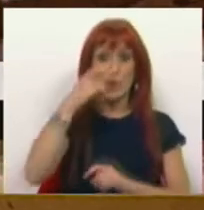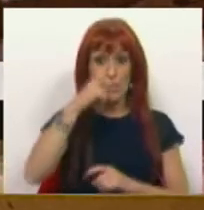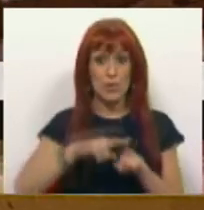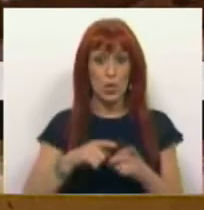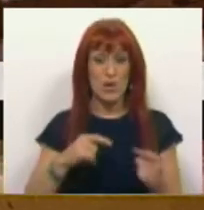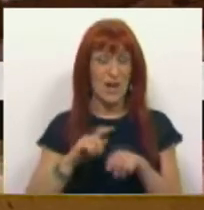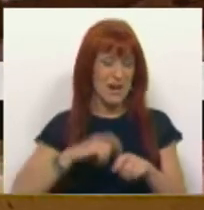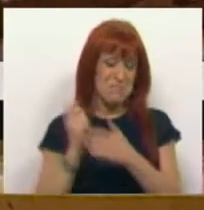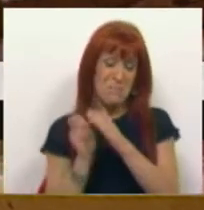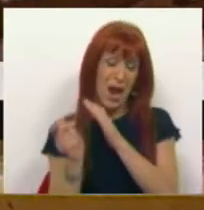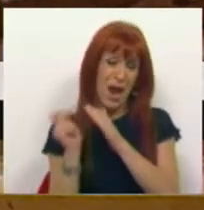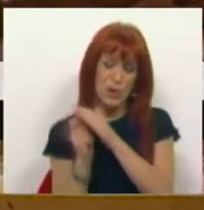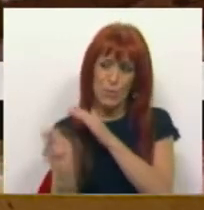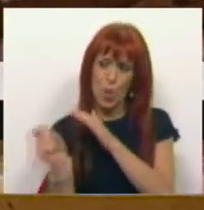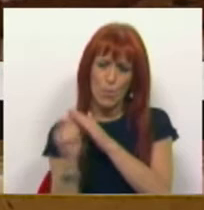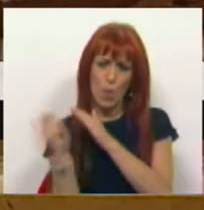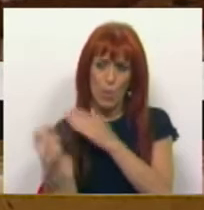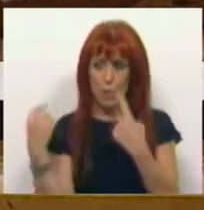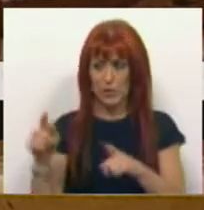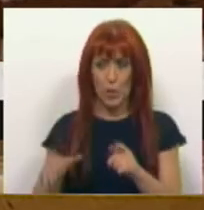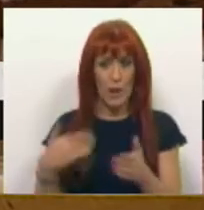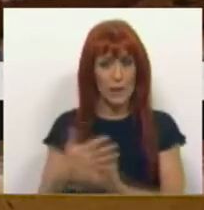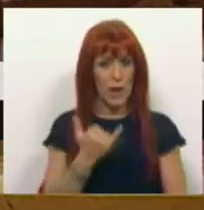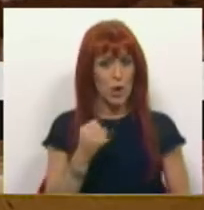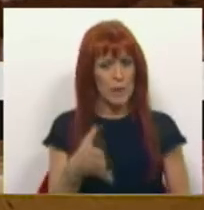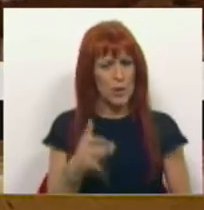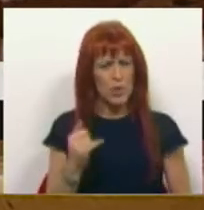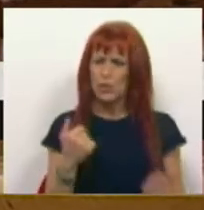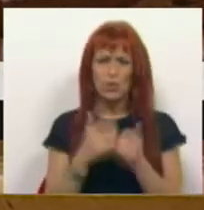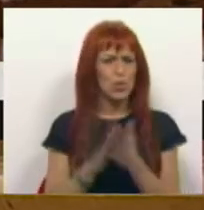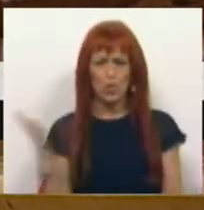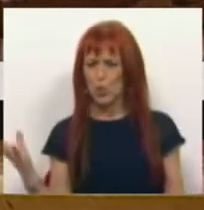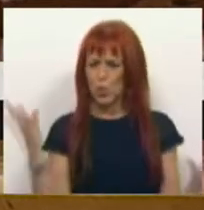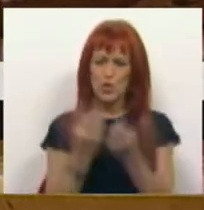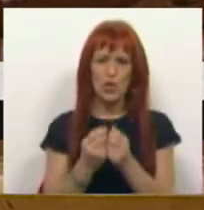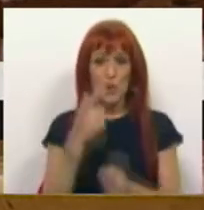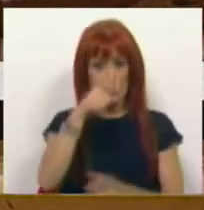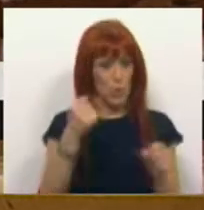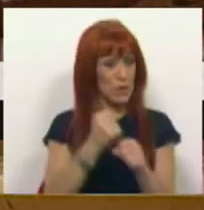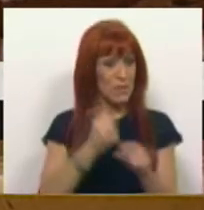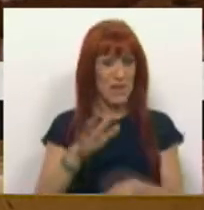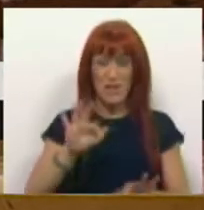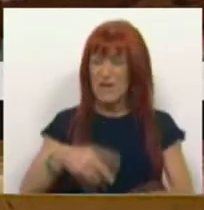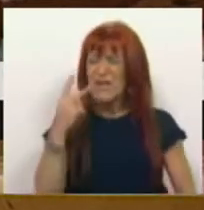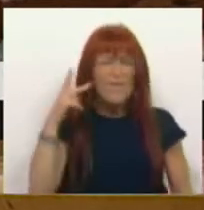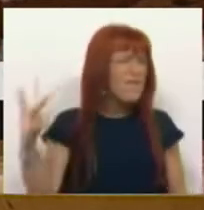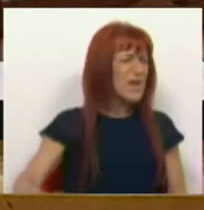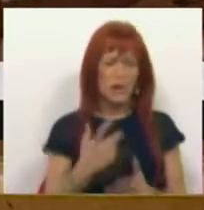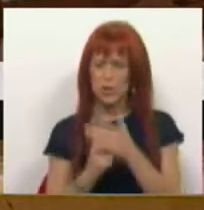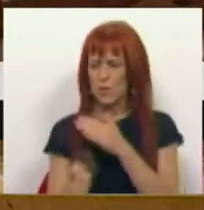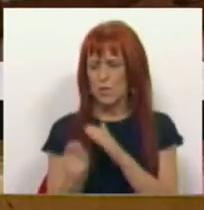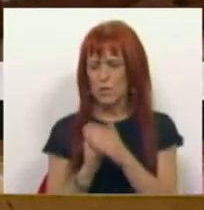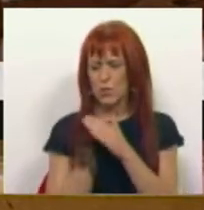com longuíssimas carreiras contributivas tinham até 2012. Tudo somado, houve trabalhadores que ao fim de uma vida de